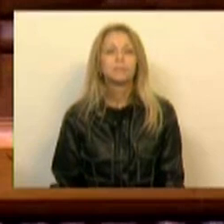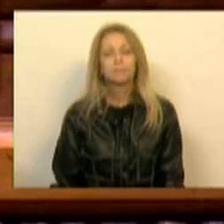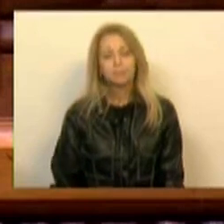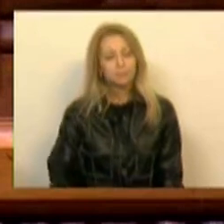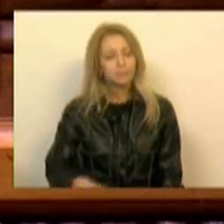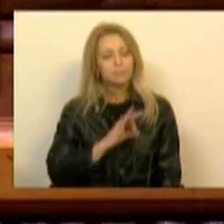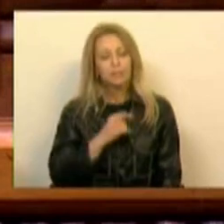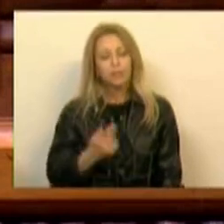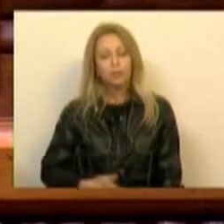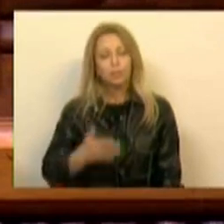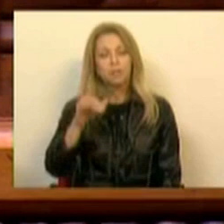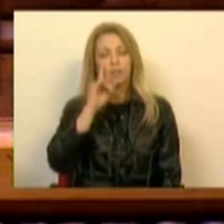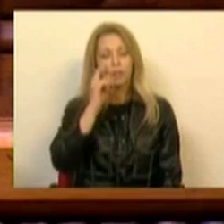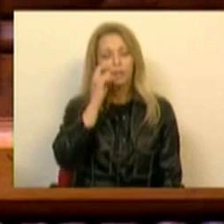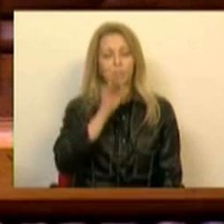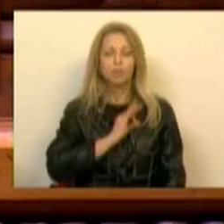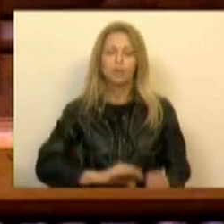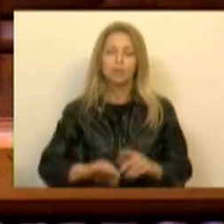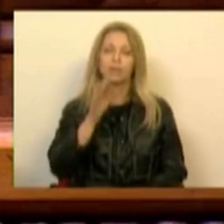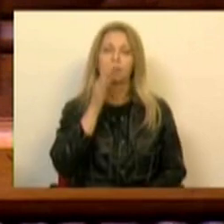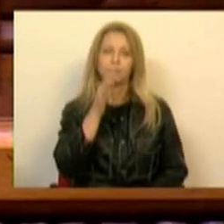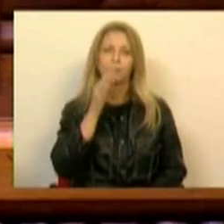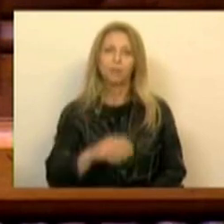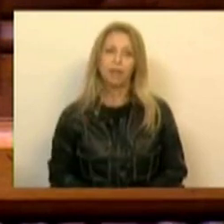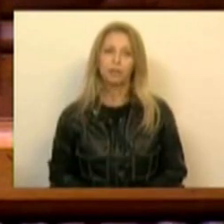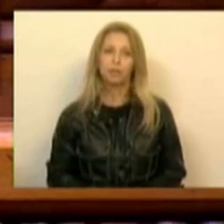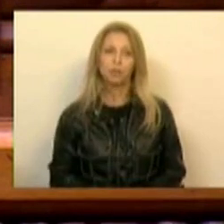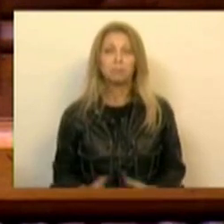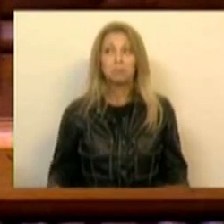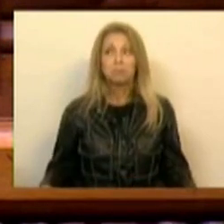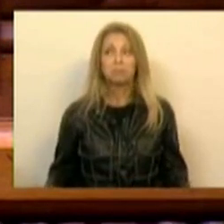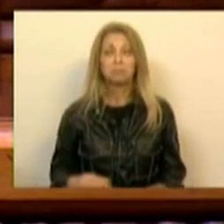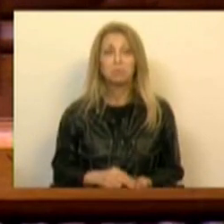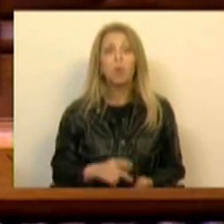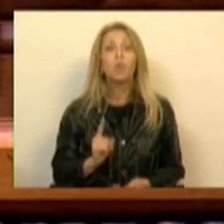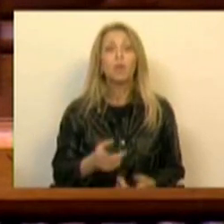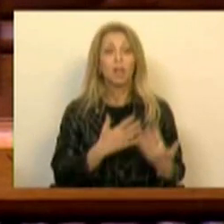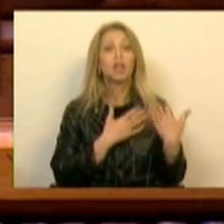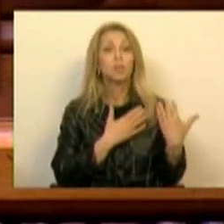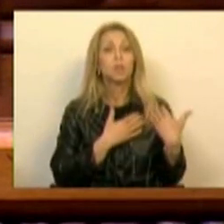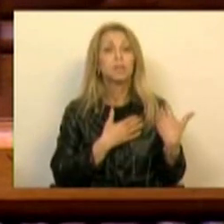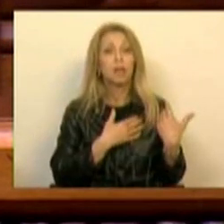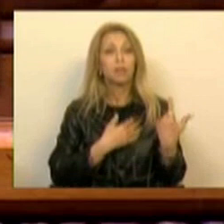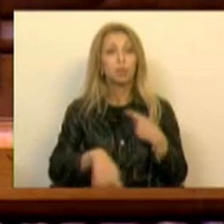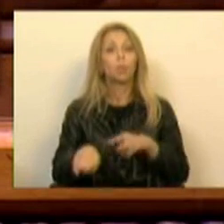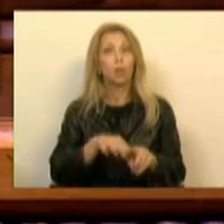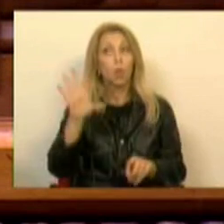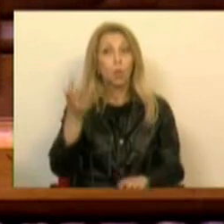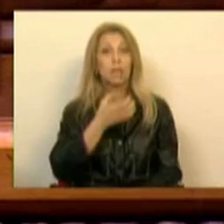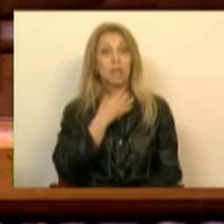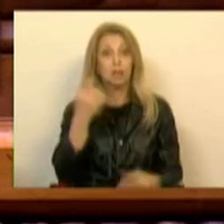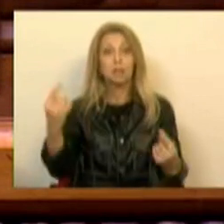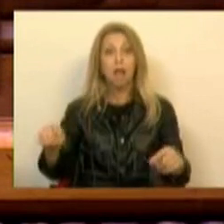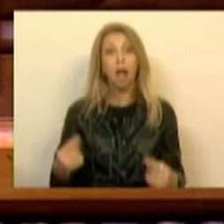Senhor Presidente, senhoras e senhores deputados, o que se espera dos responsáveis políticos em tempo de crise é